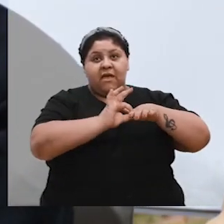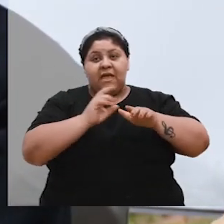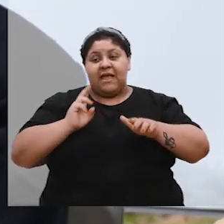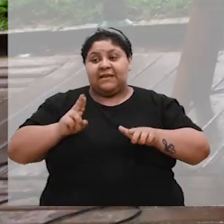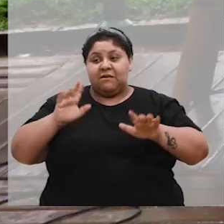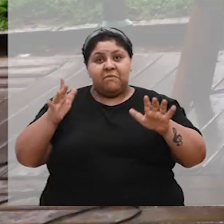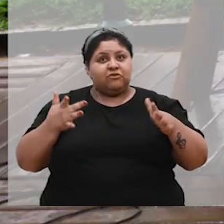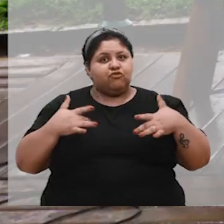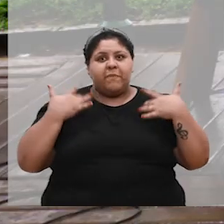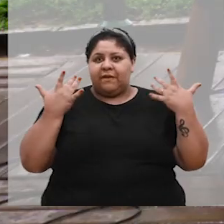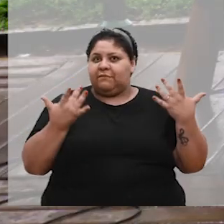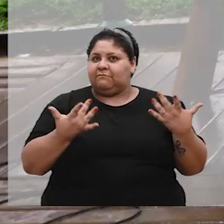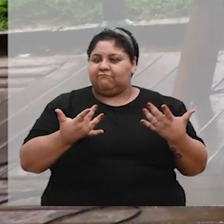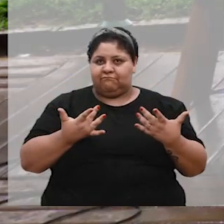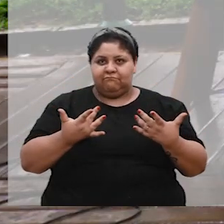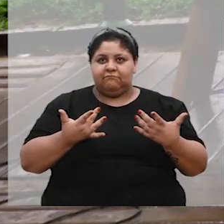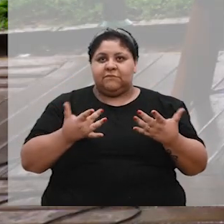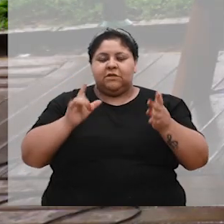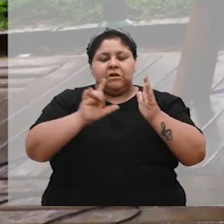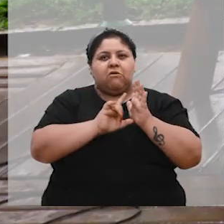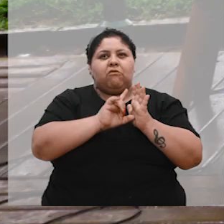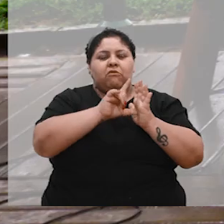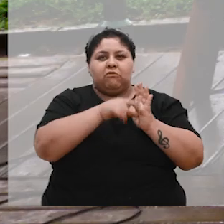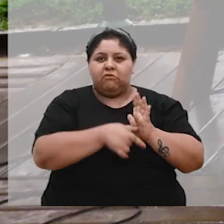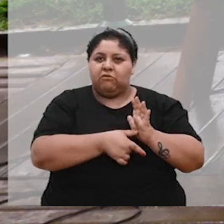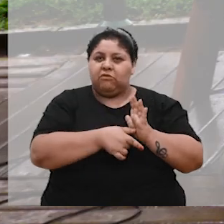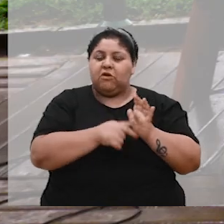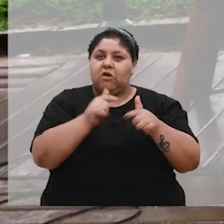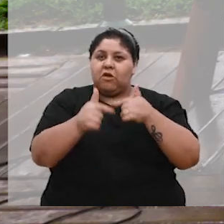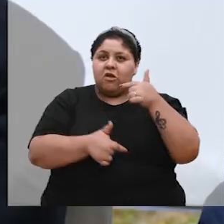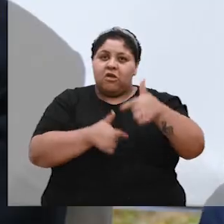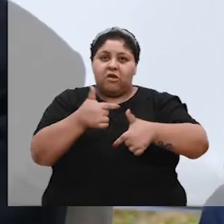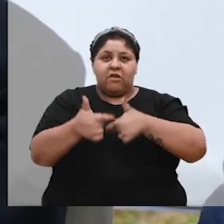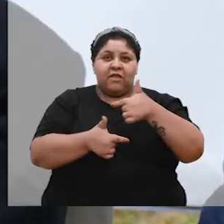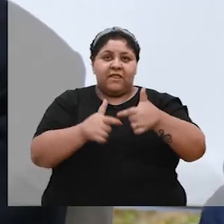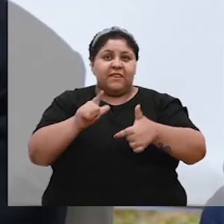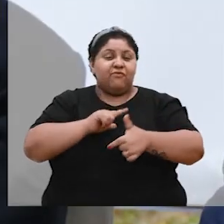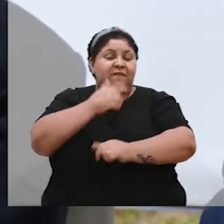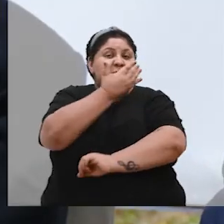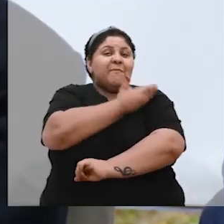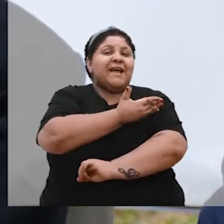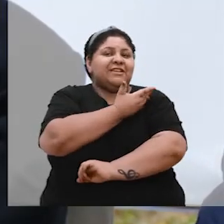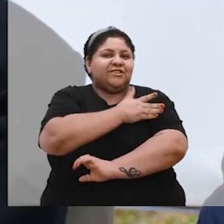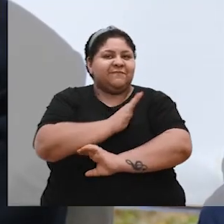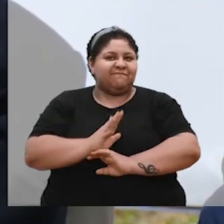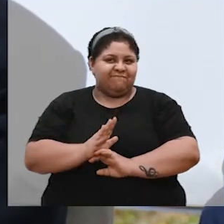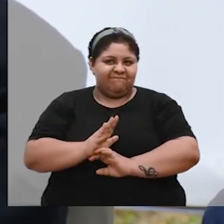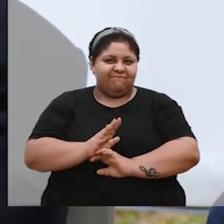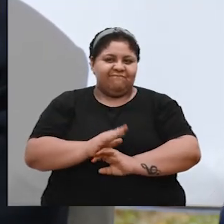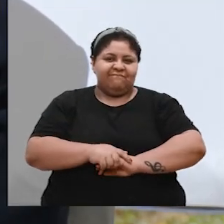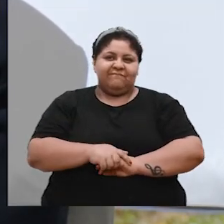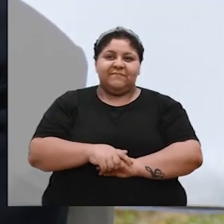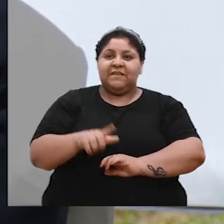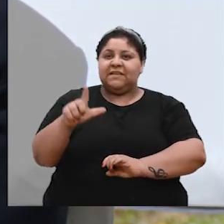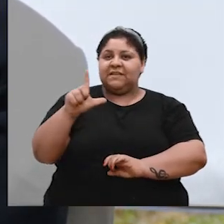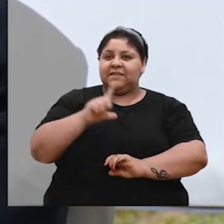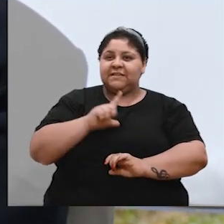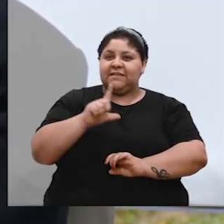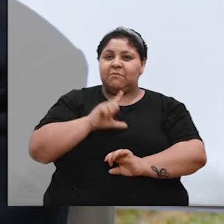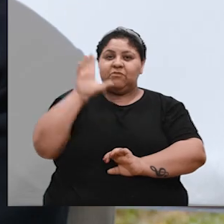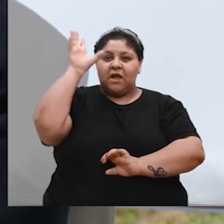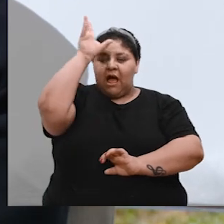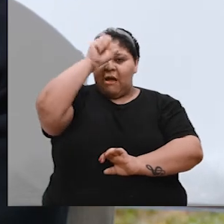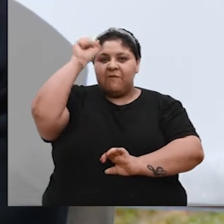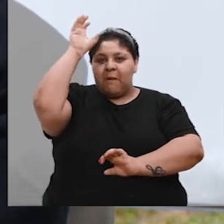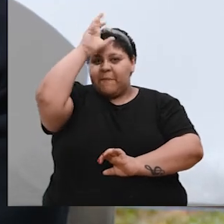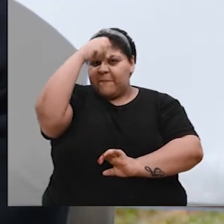uma surpresa, né? Uma surpresa. Depois, é um exercício que a gente não tem prática. Não tem prática, temos que